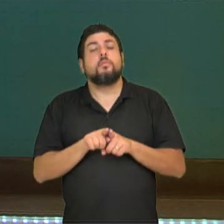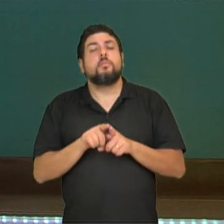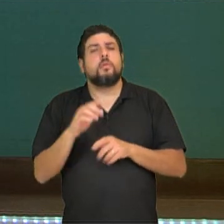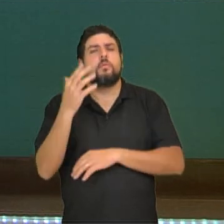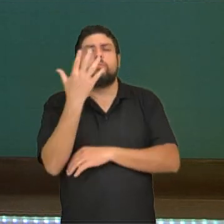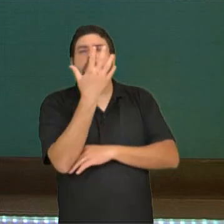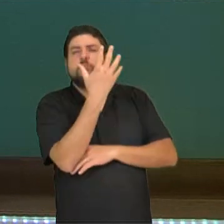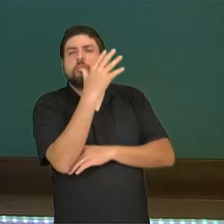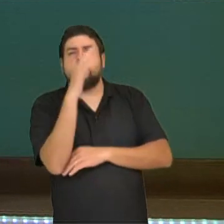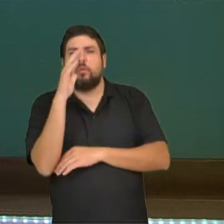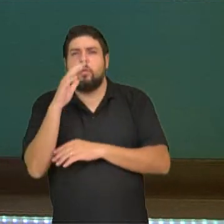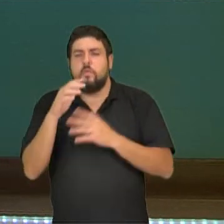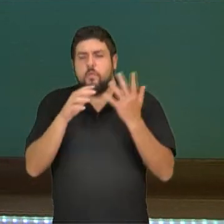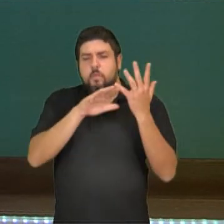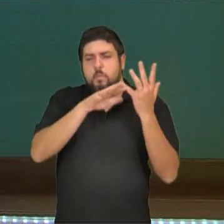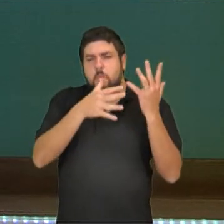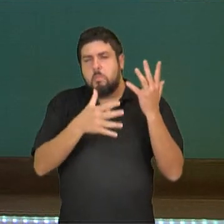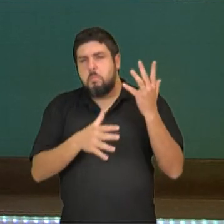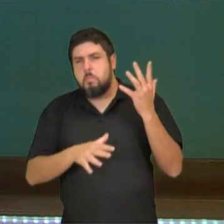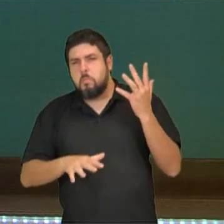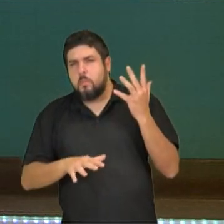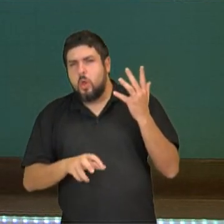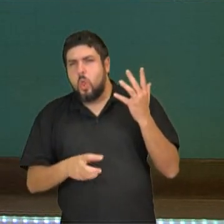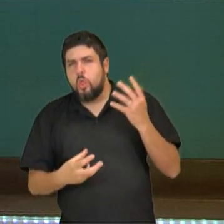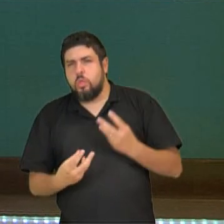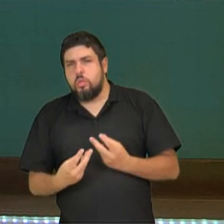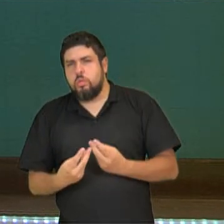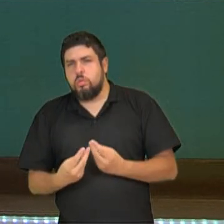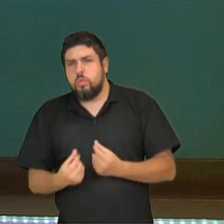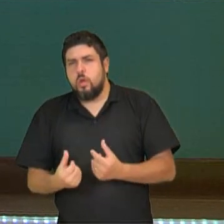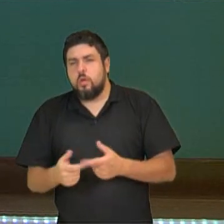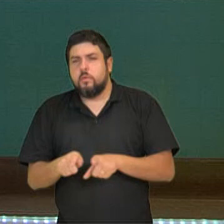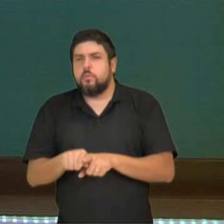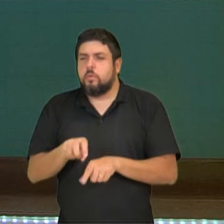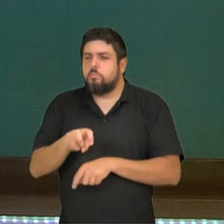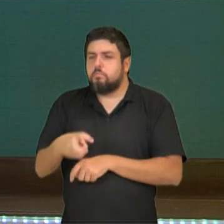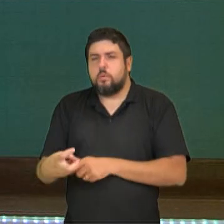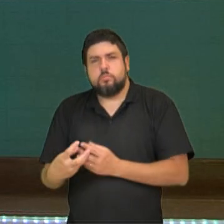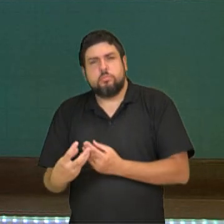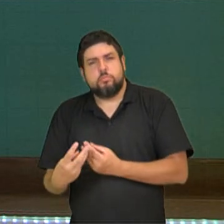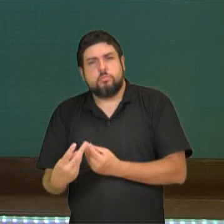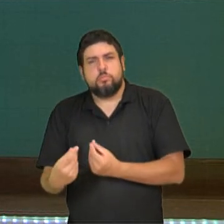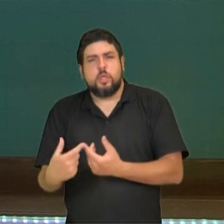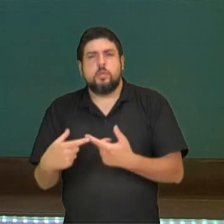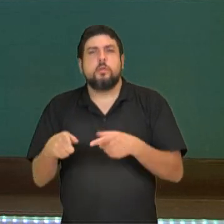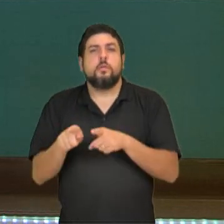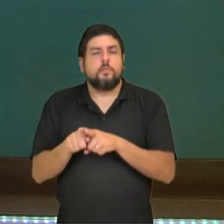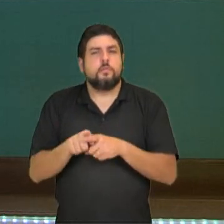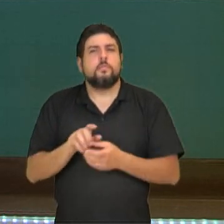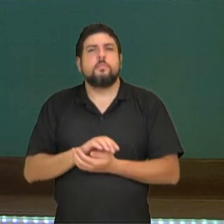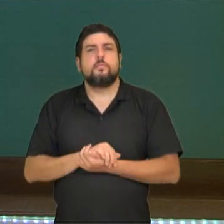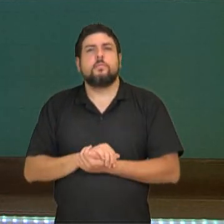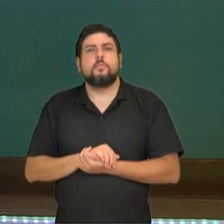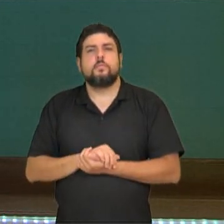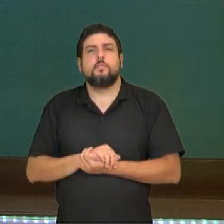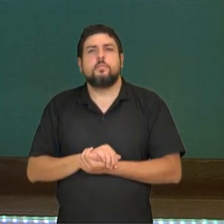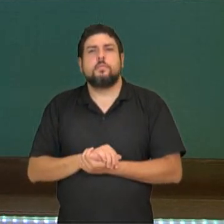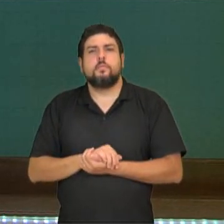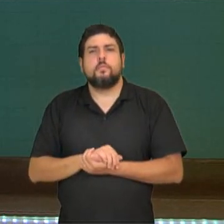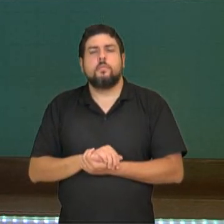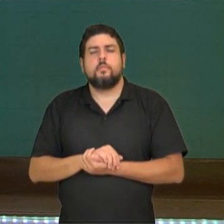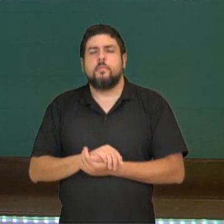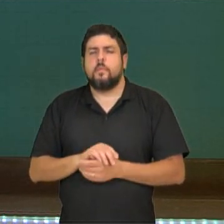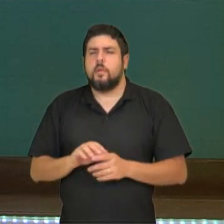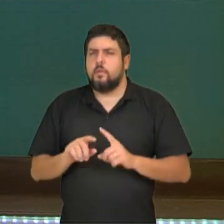natureza, quando eles são saprófagos. Então, a gente já viu mais um lado positivo, benéfico desses fungos. Mas será que eles